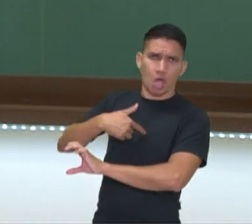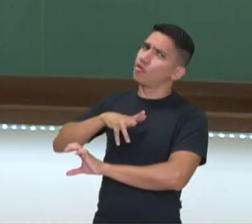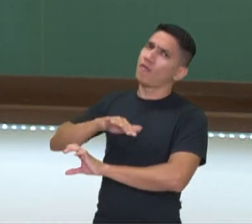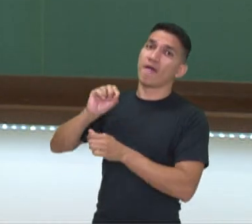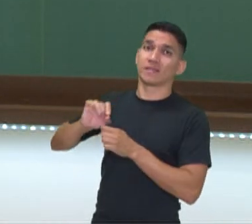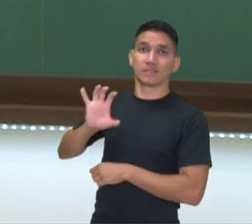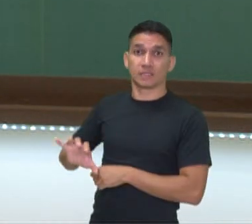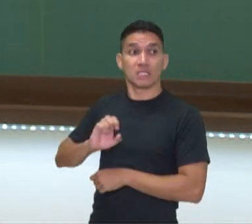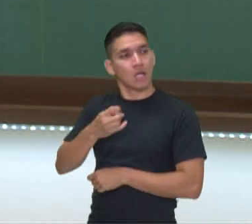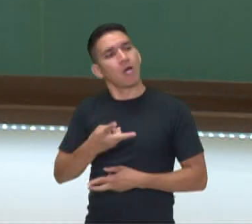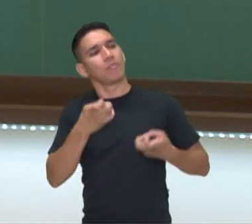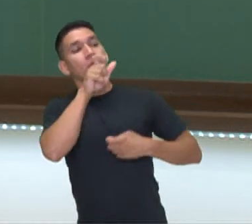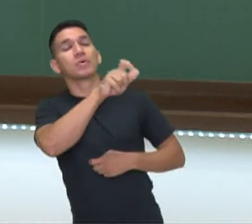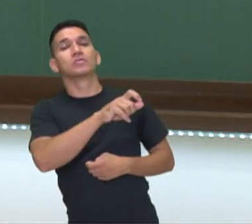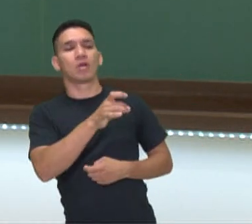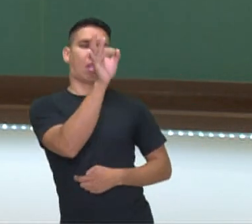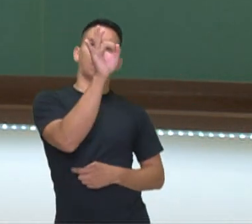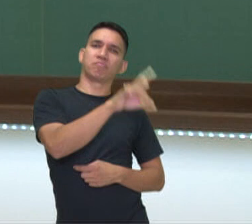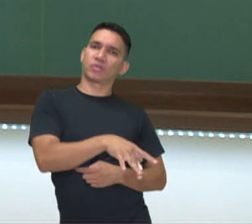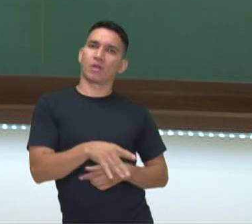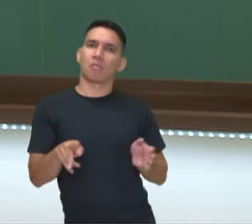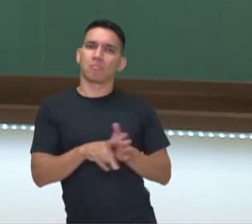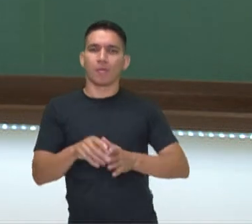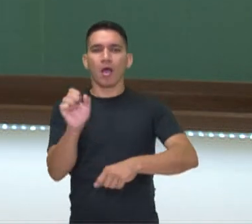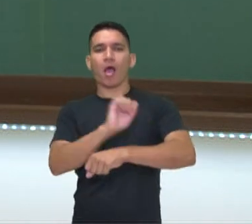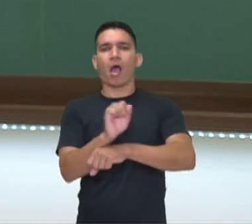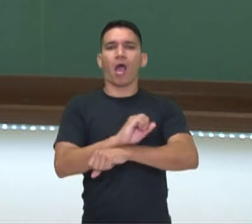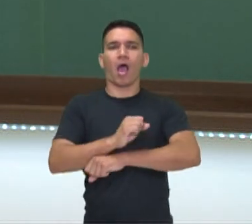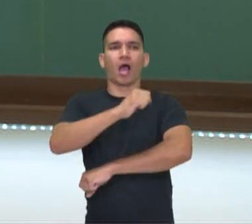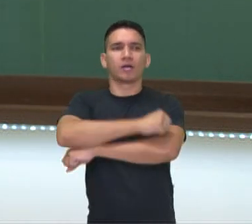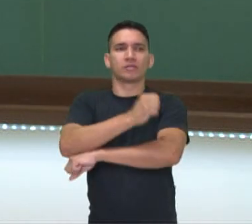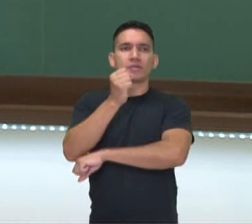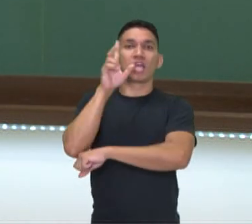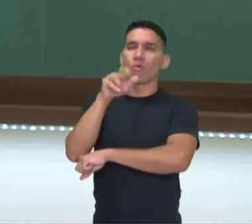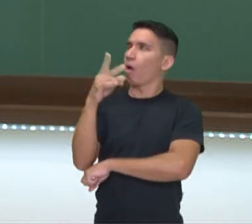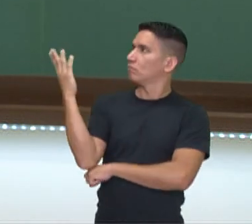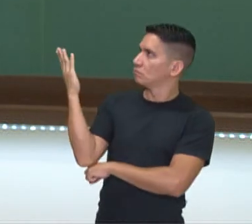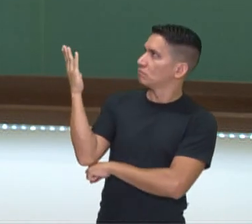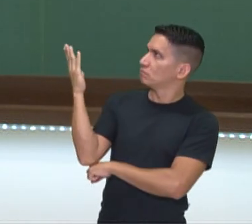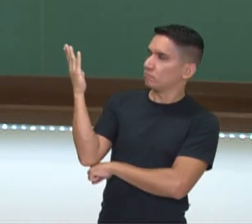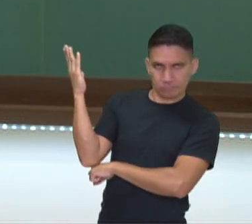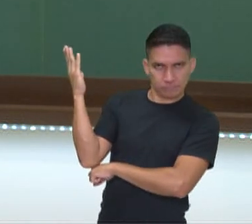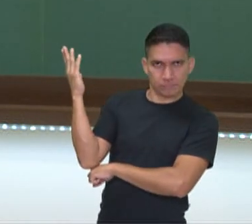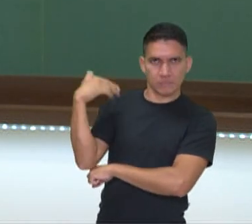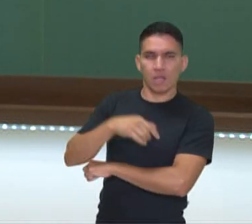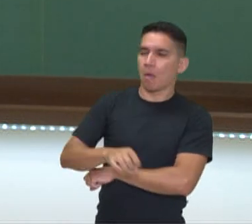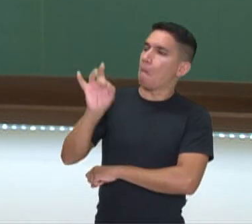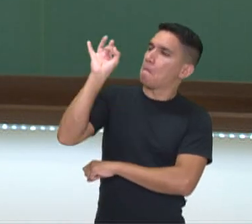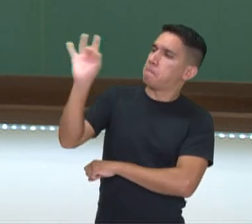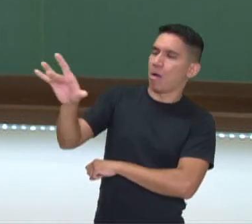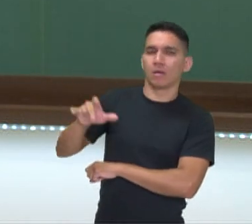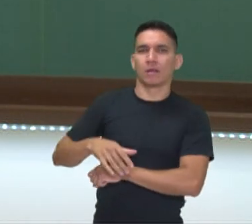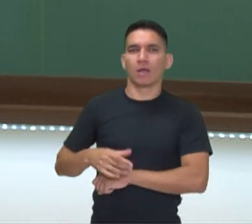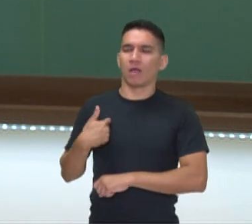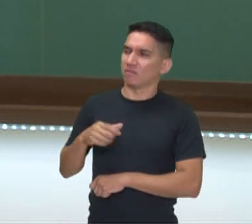perceber alguém jogando uma latinha assim de dentro do carro, como na imagem, eu vou achar essa atitude